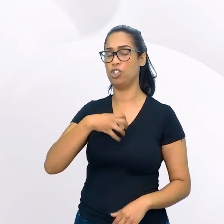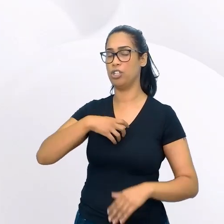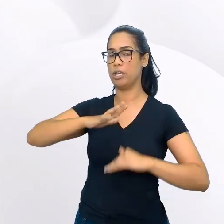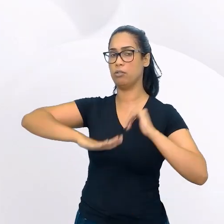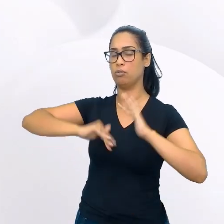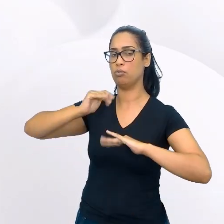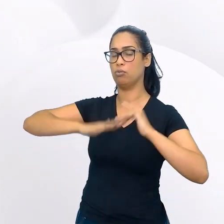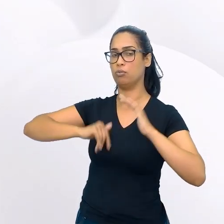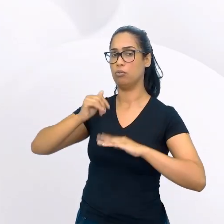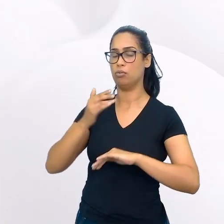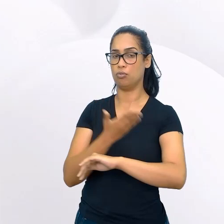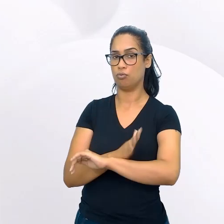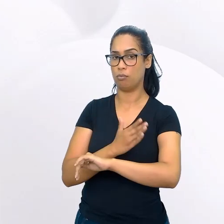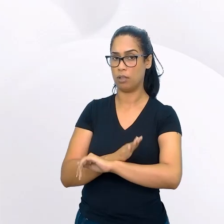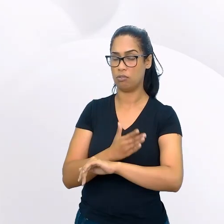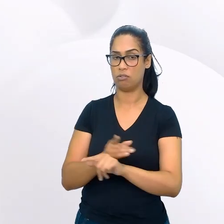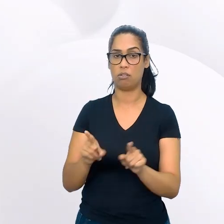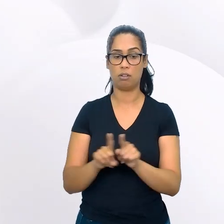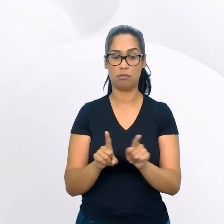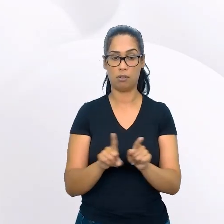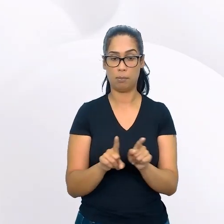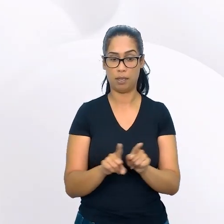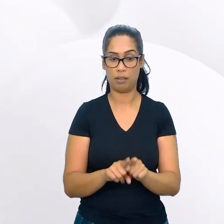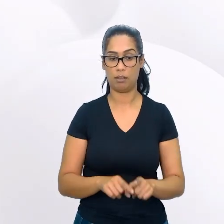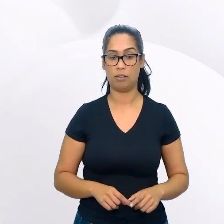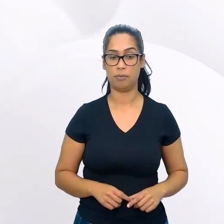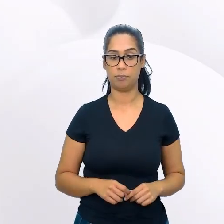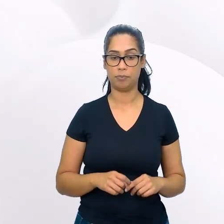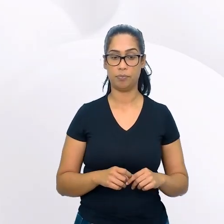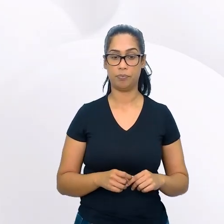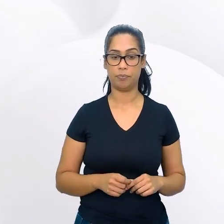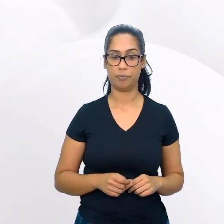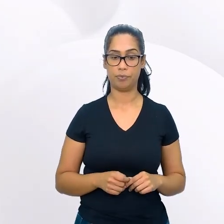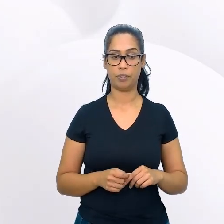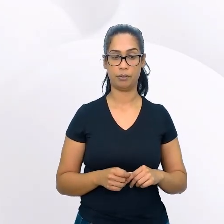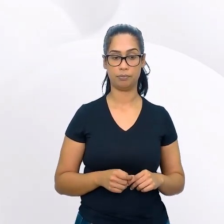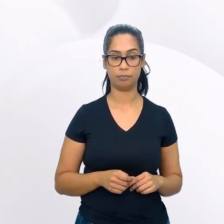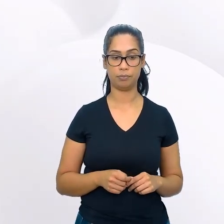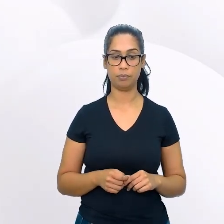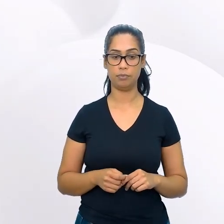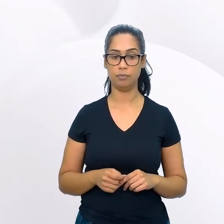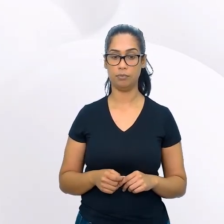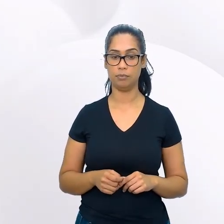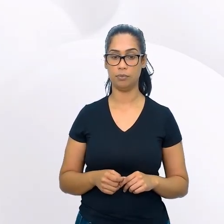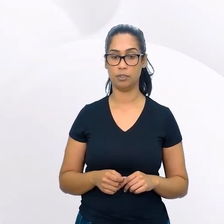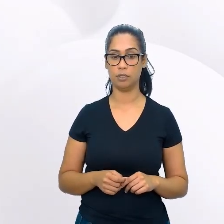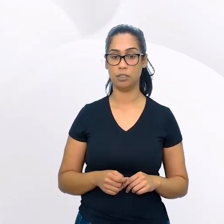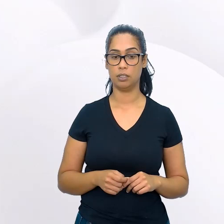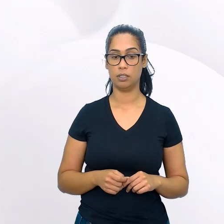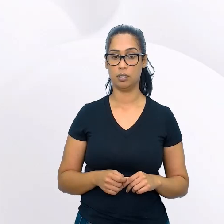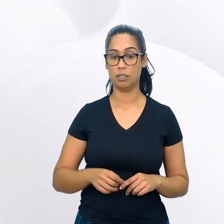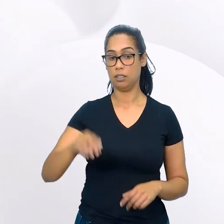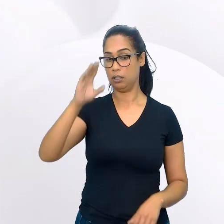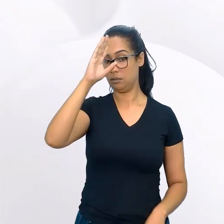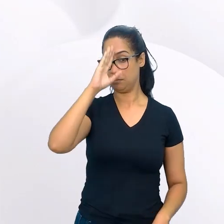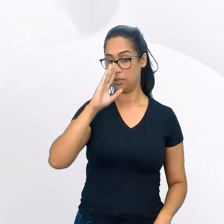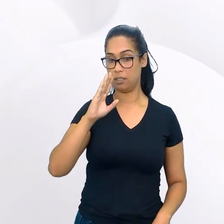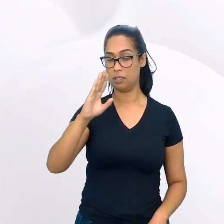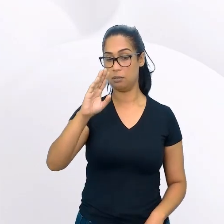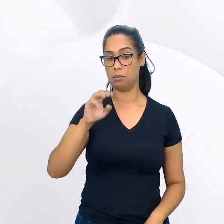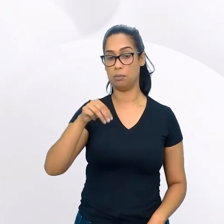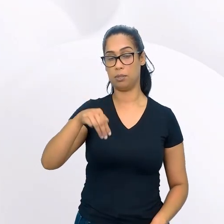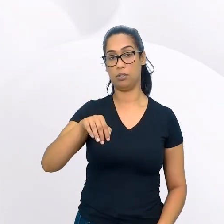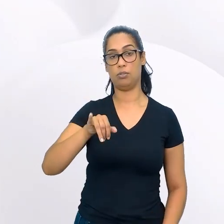principalmente aqui considerando os campos o campo jornalístico midiático se tem uma alteração significativa